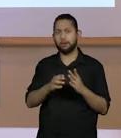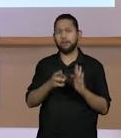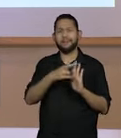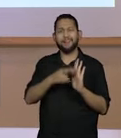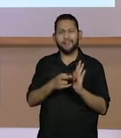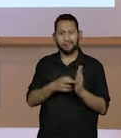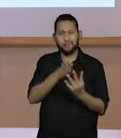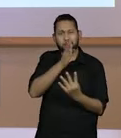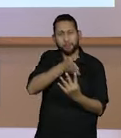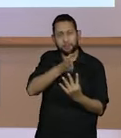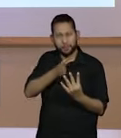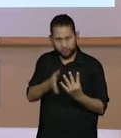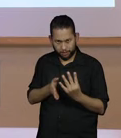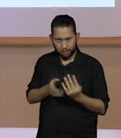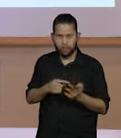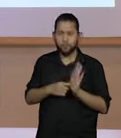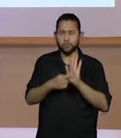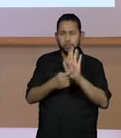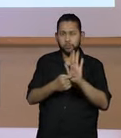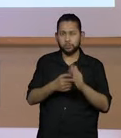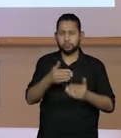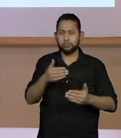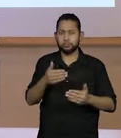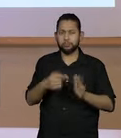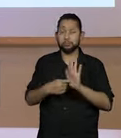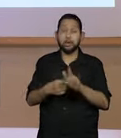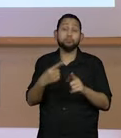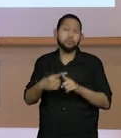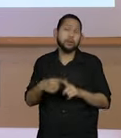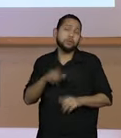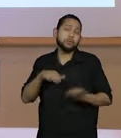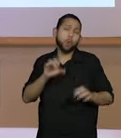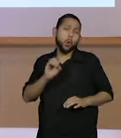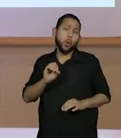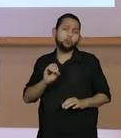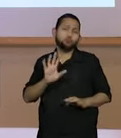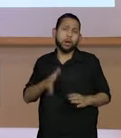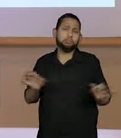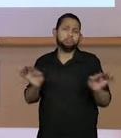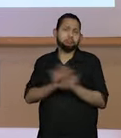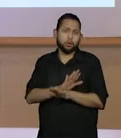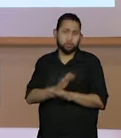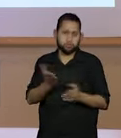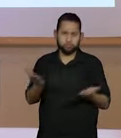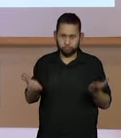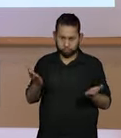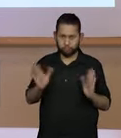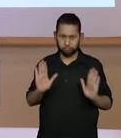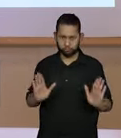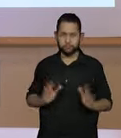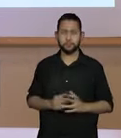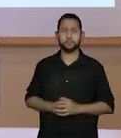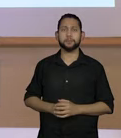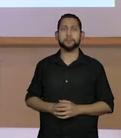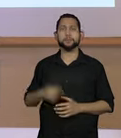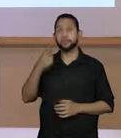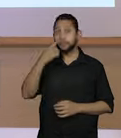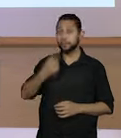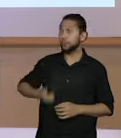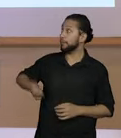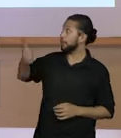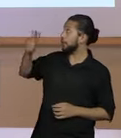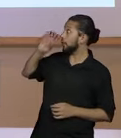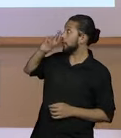vai, às vezes, balancear sozinho. Então, vamos pegar? Nós vimos, então, que a gente tem aqui nessa